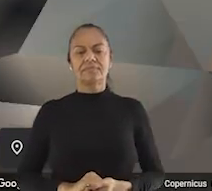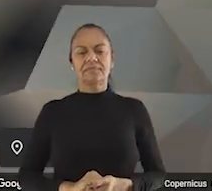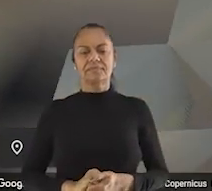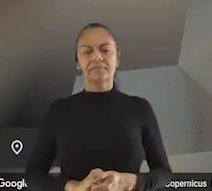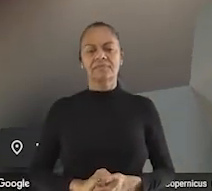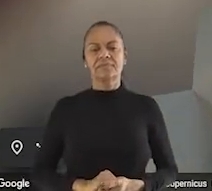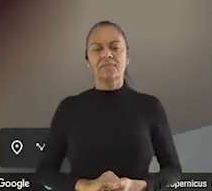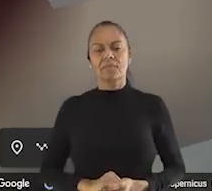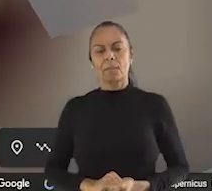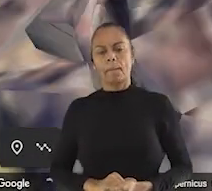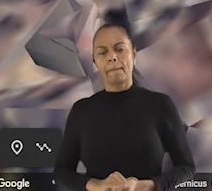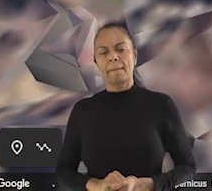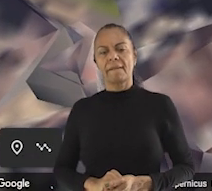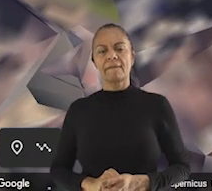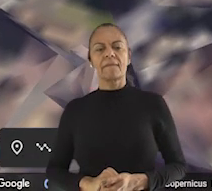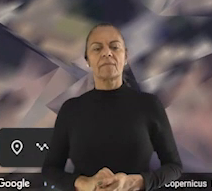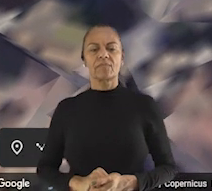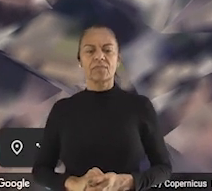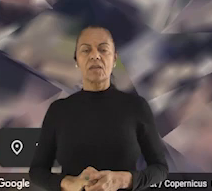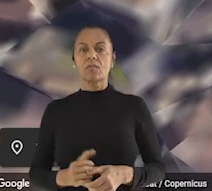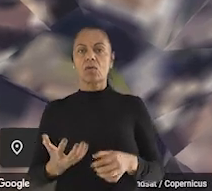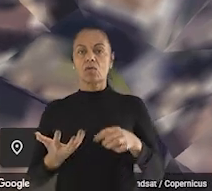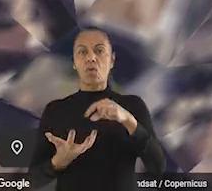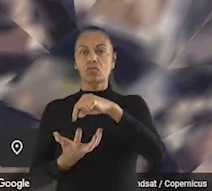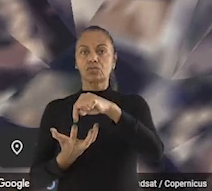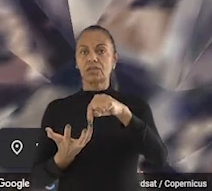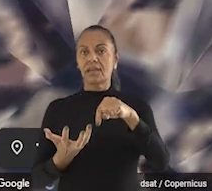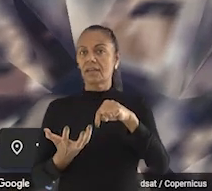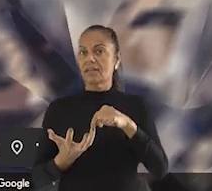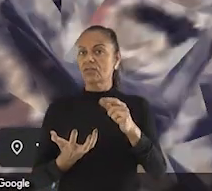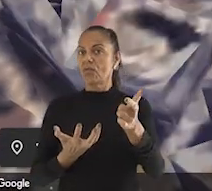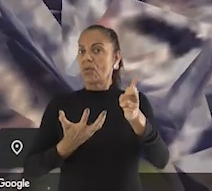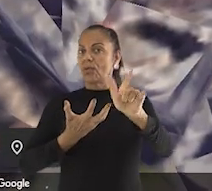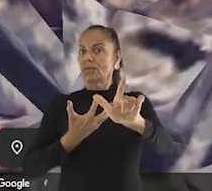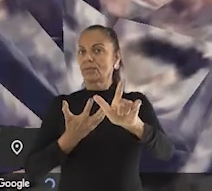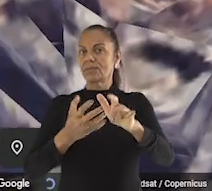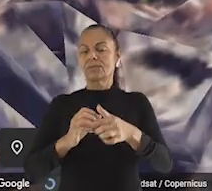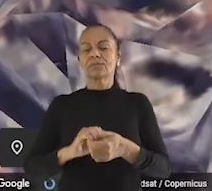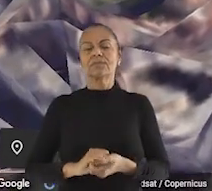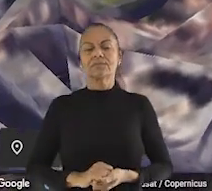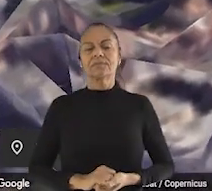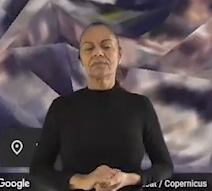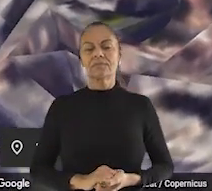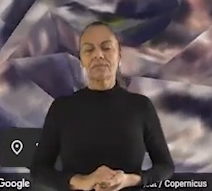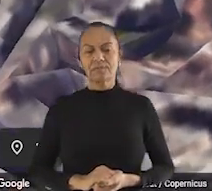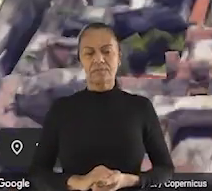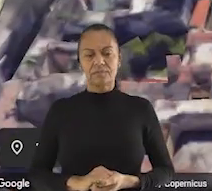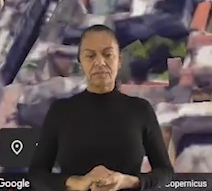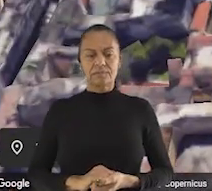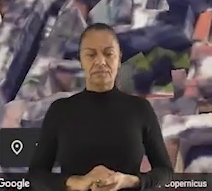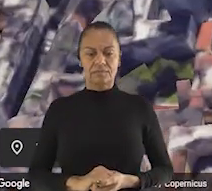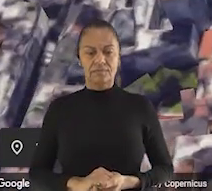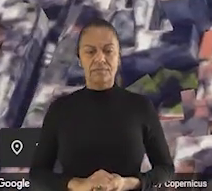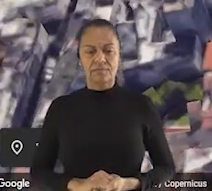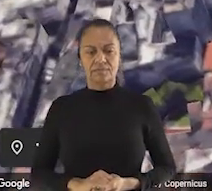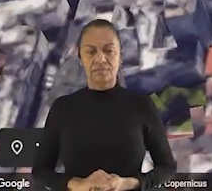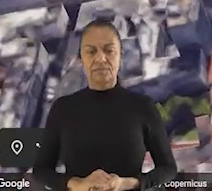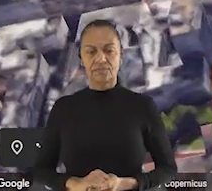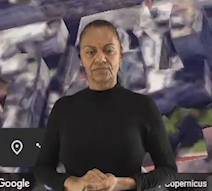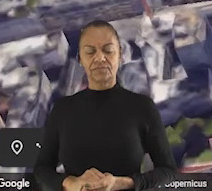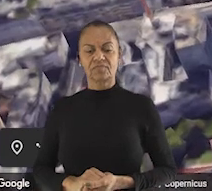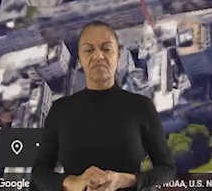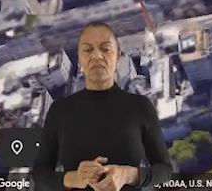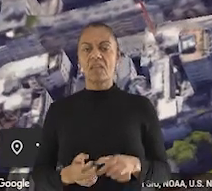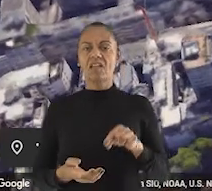pra gente ver ele saindo e indo para um outro continente, para um outro pedaço. E aí, a